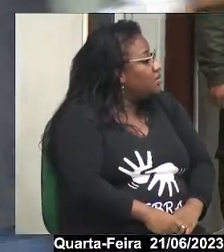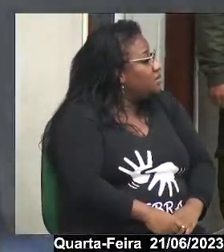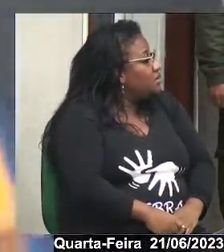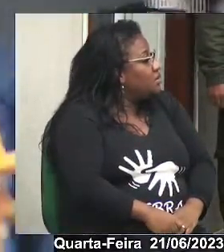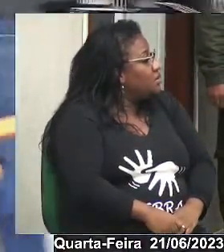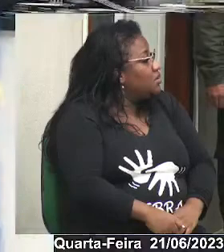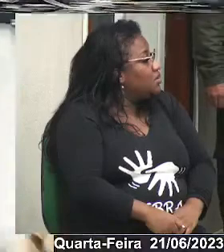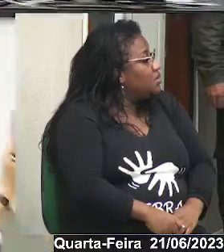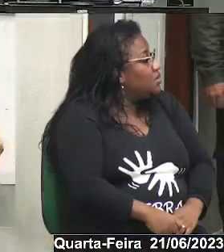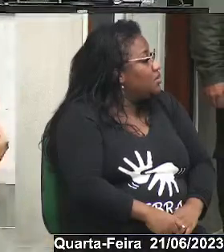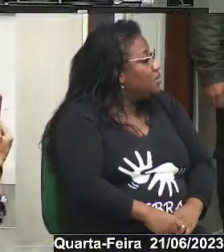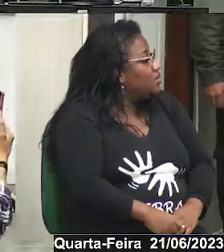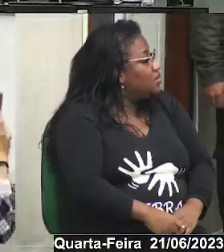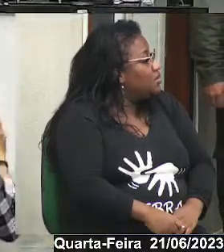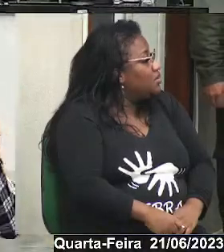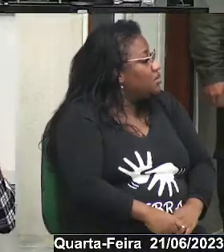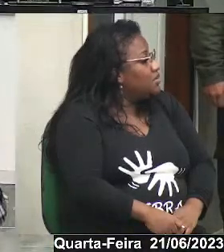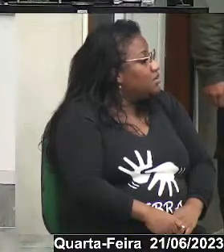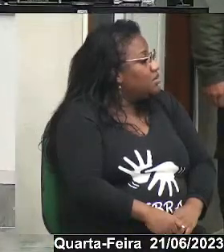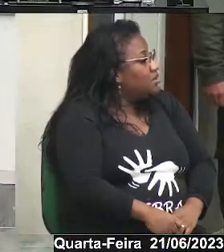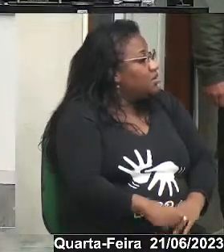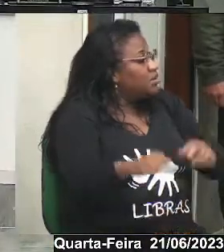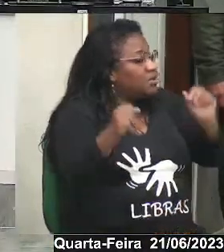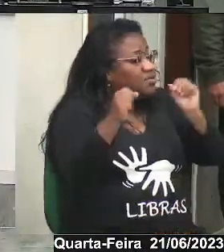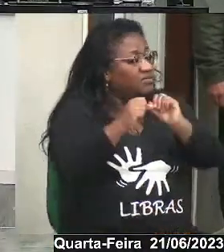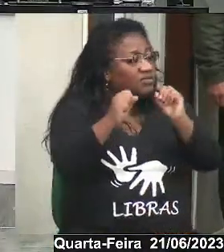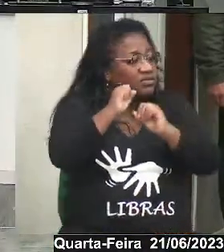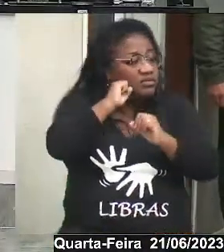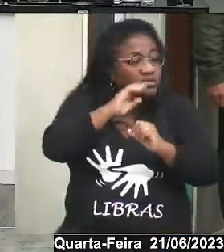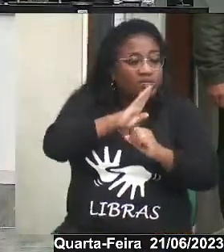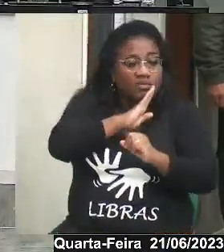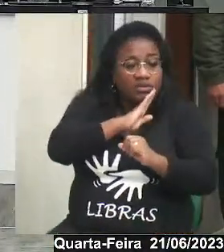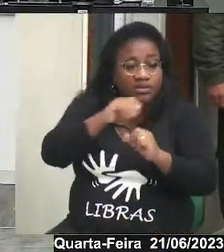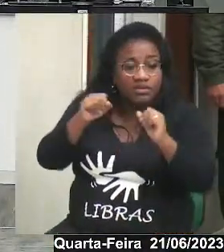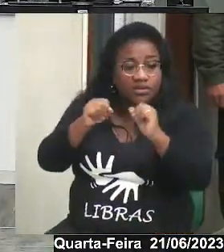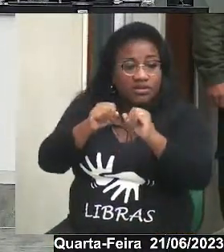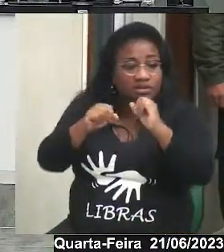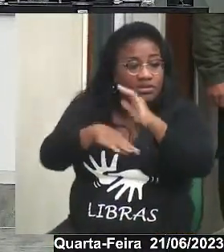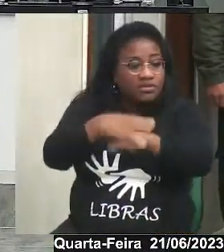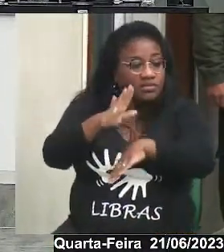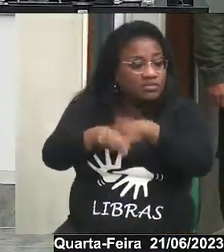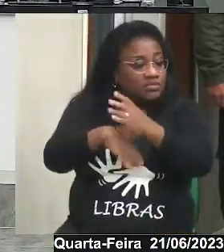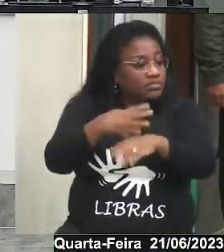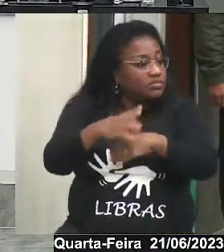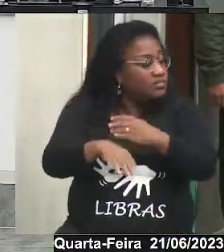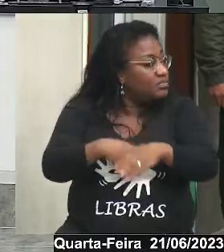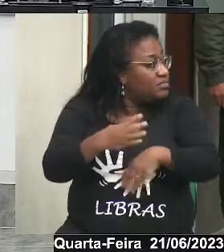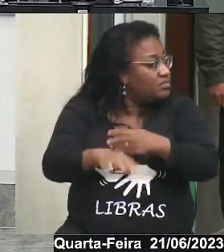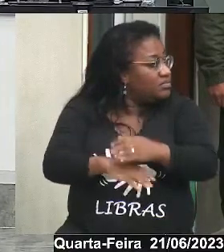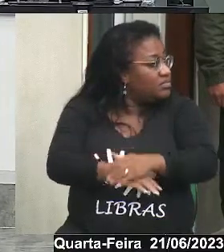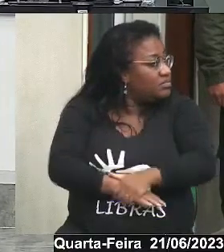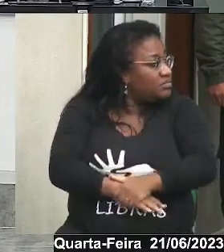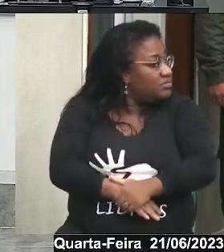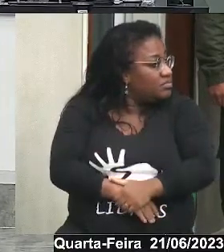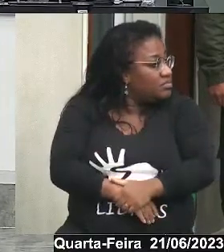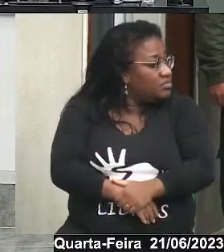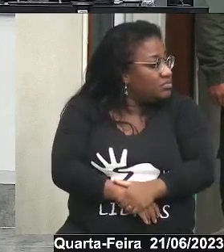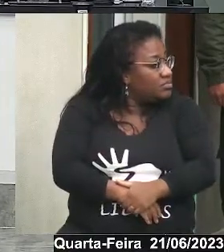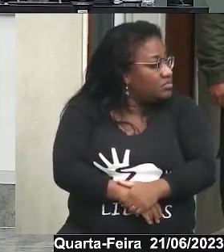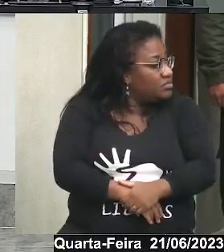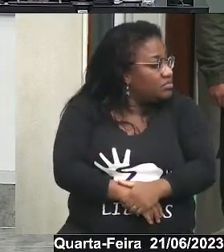O vereador Abidan que fez esta bagunça. Solicito ao senhor secretário que faça a leitura da moção